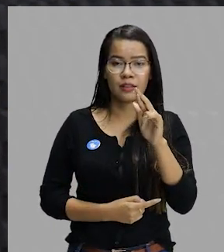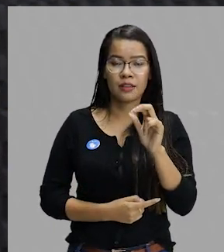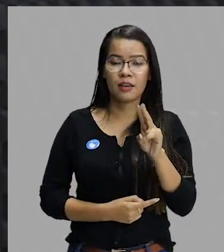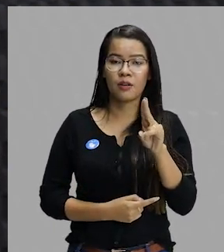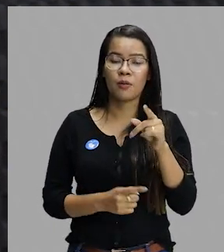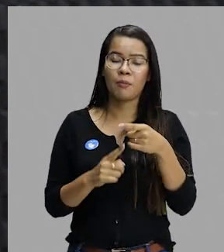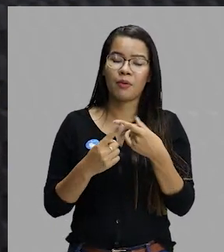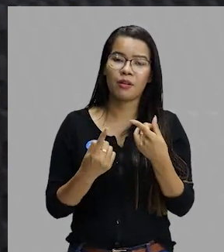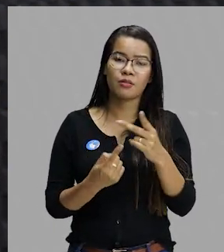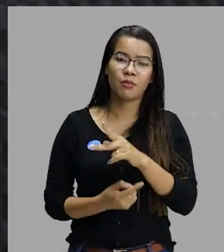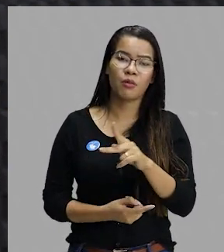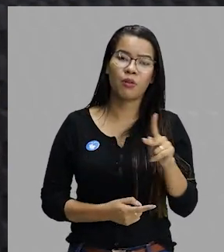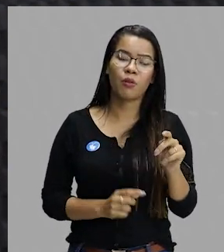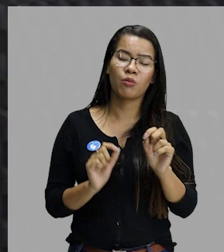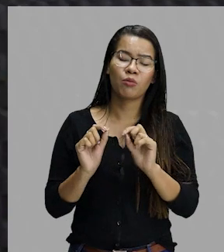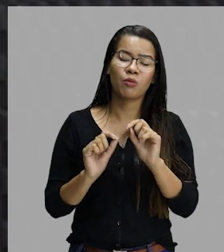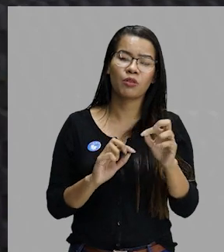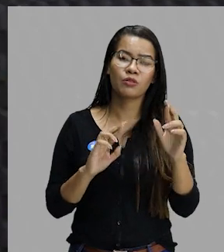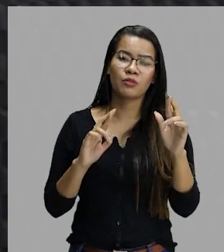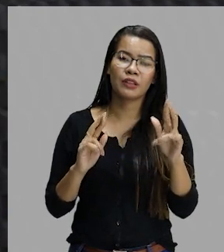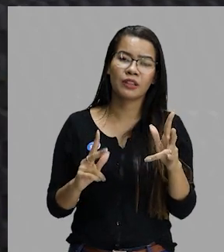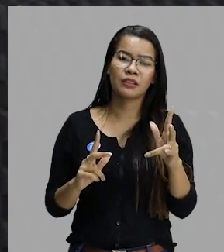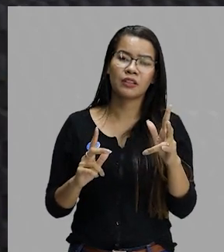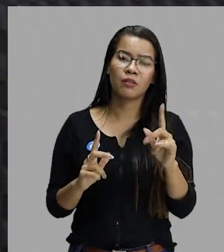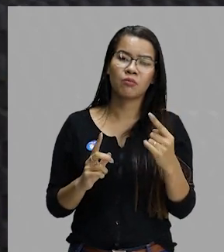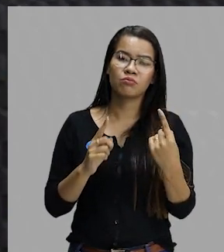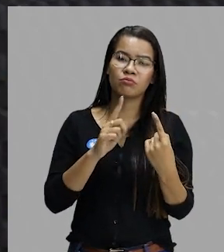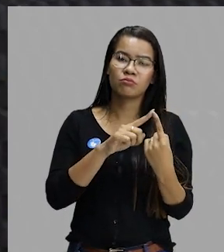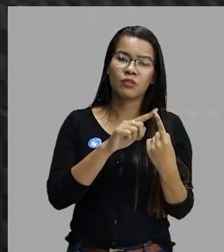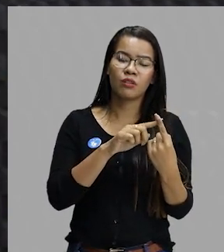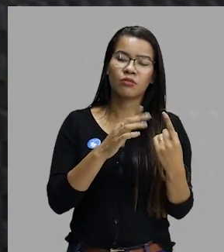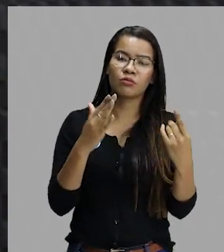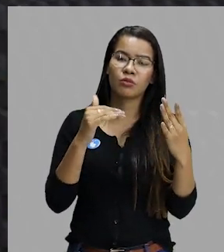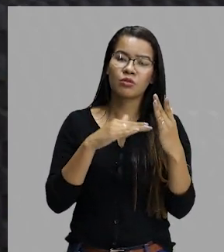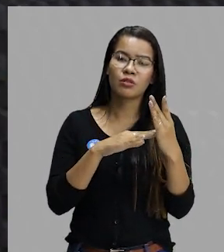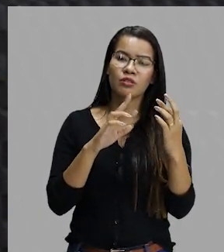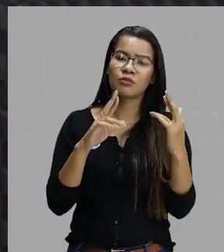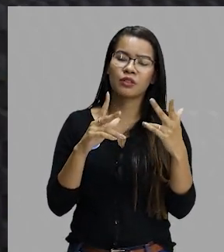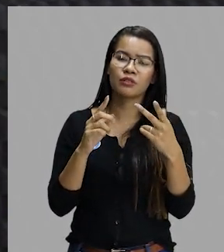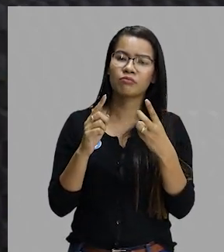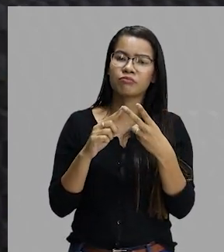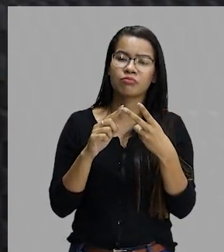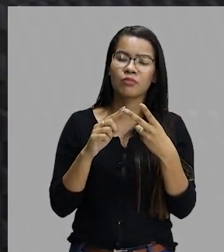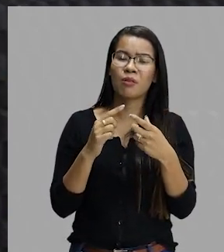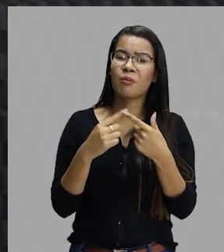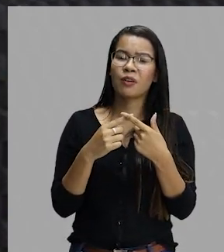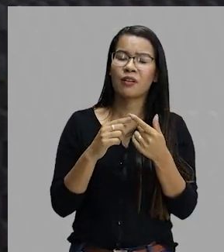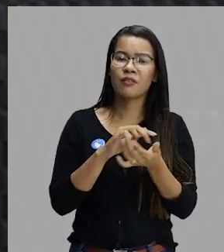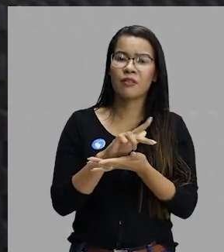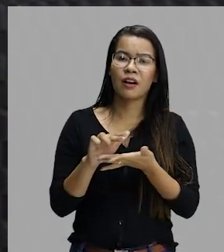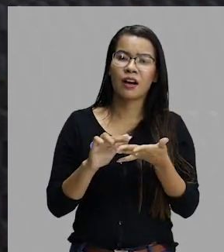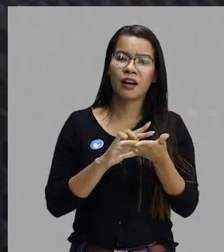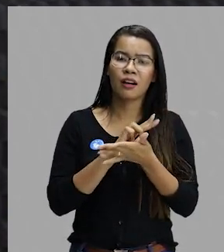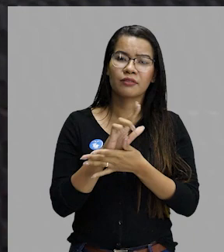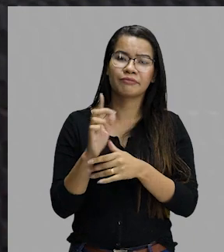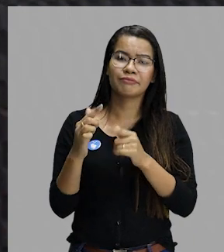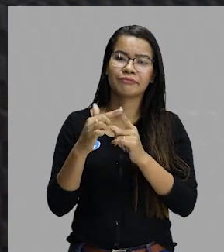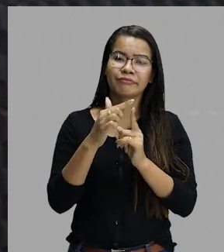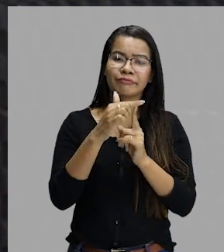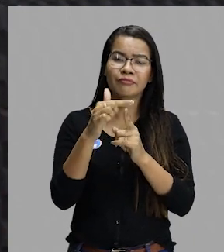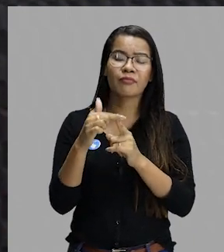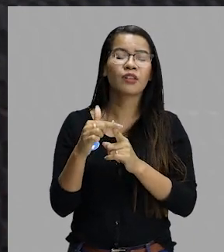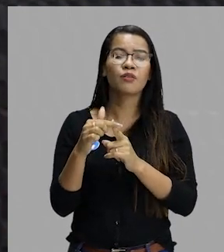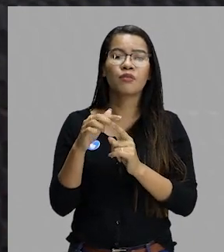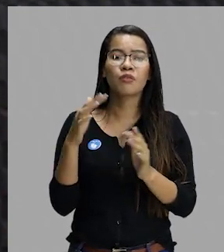Pessoal, mas o que diferencia uma função de outra? Por que existem vários tipos de função? Olha, gente, existem vários tipos